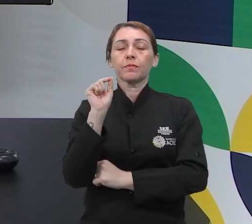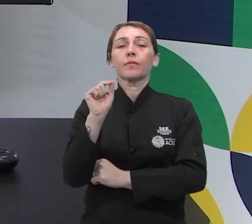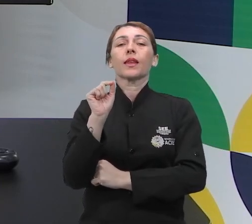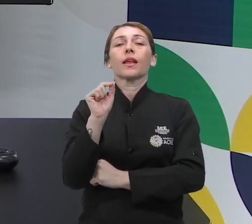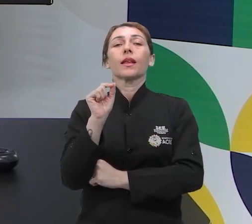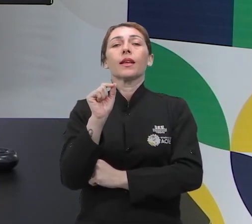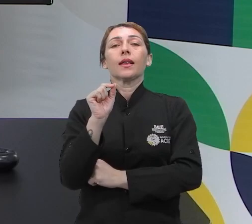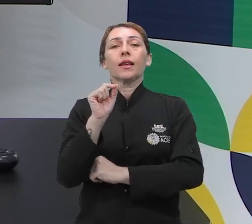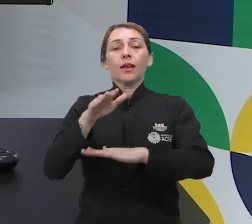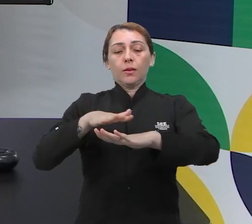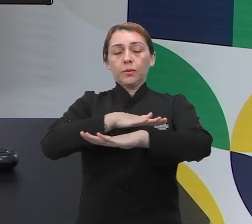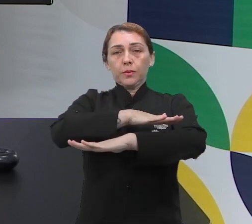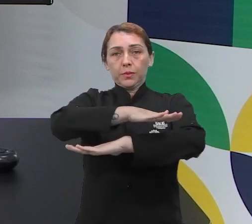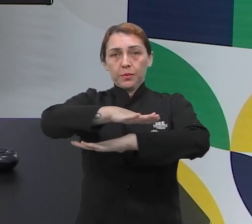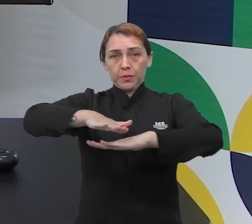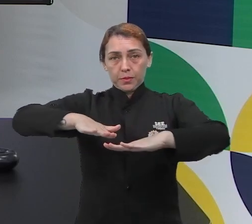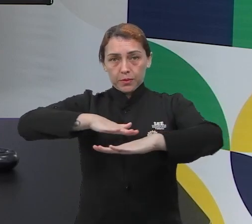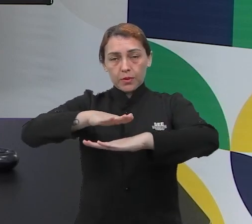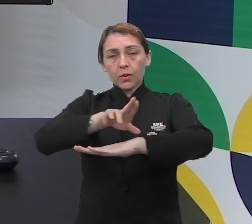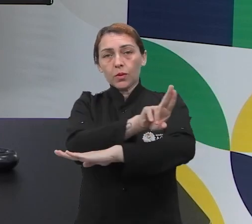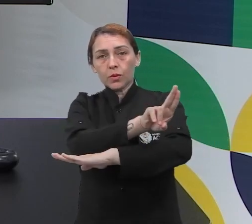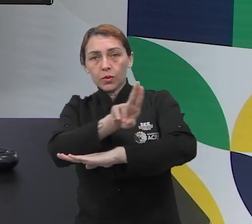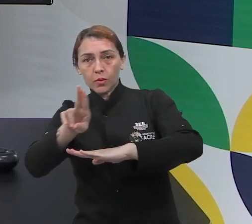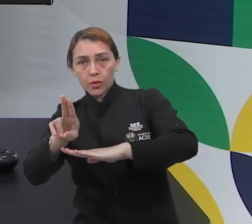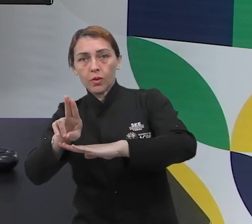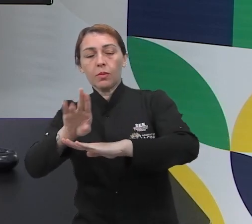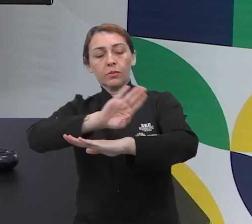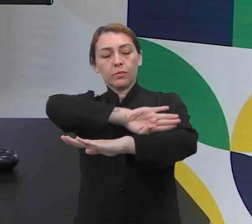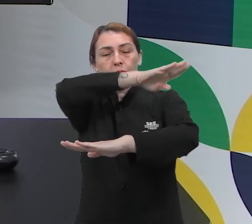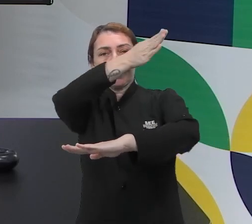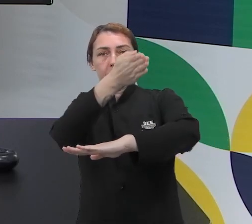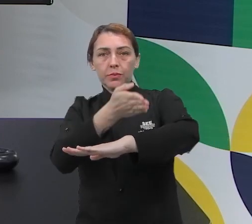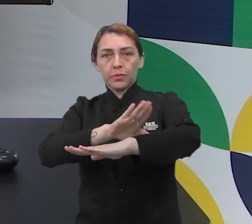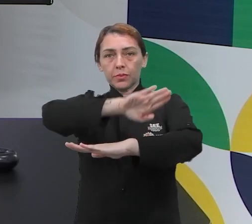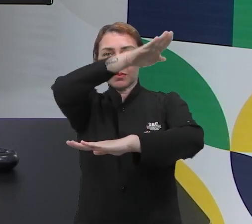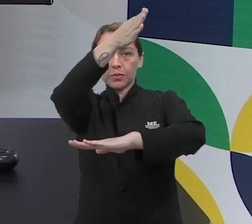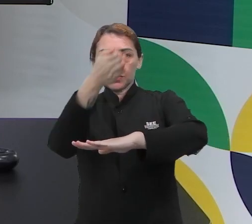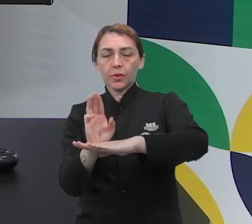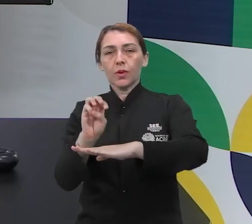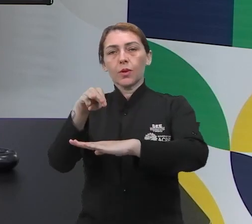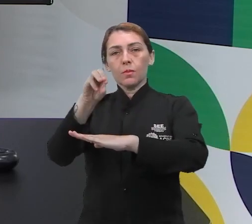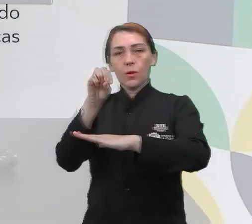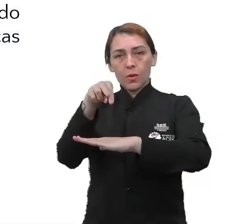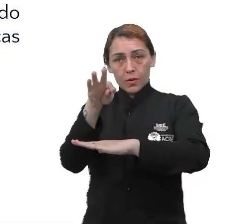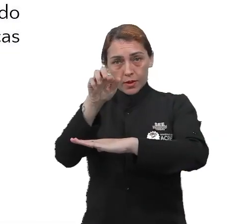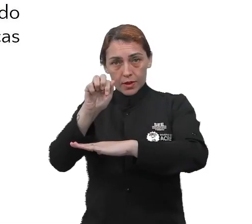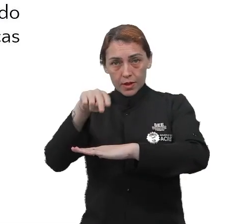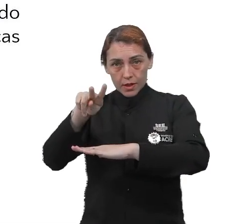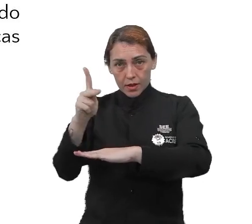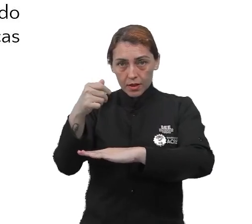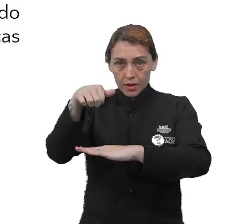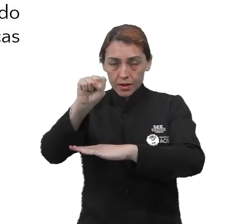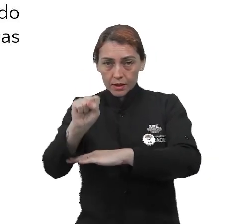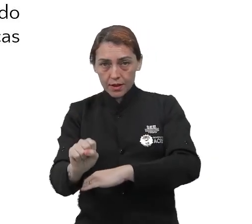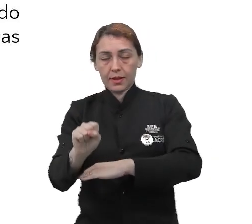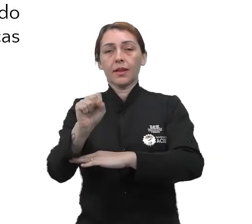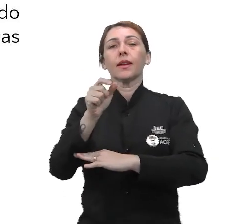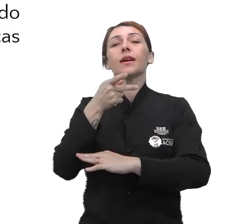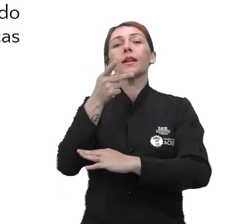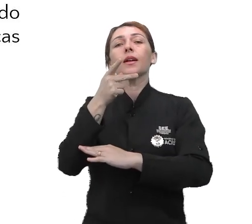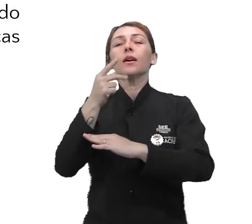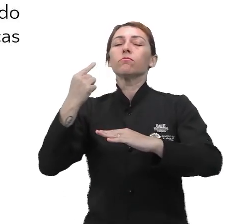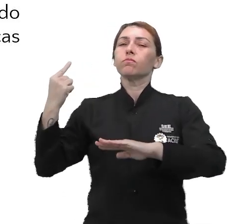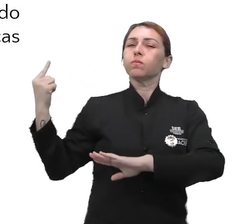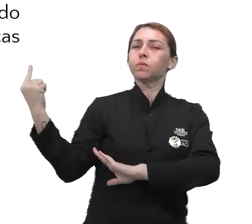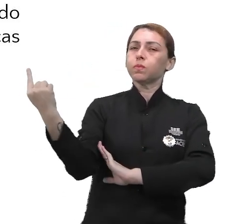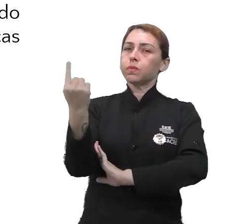soerguendo essa superfície, que são chamadas as montanhas. Tá? Então, aqui, como na imagem você pode ver, as montanhas, elas elevam,